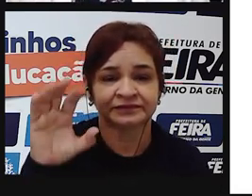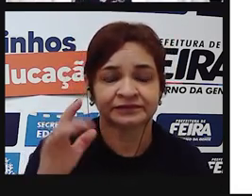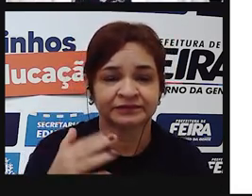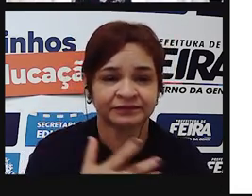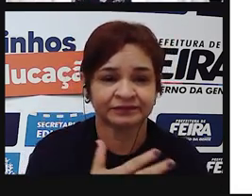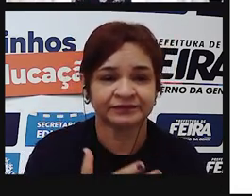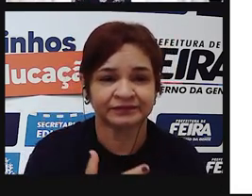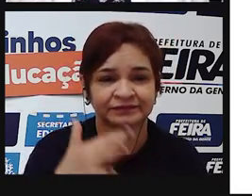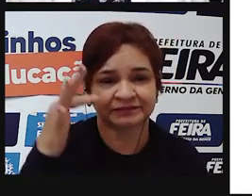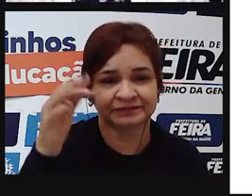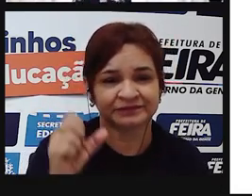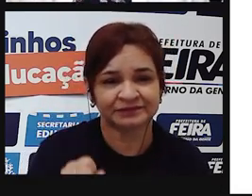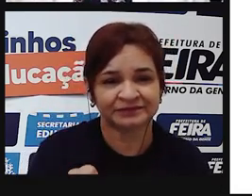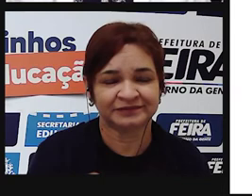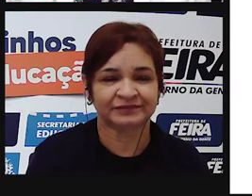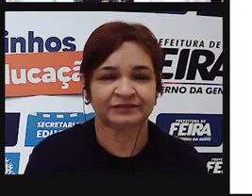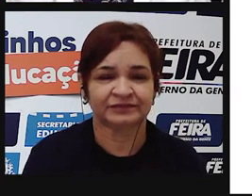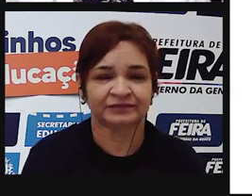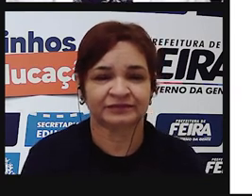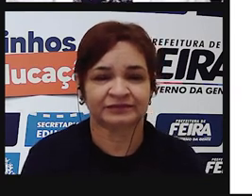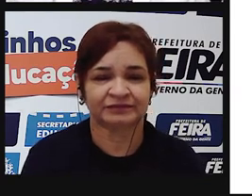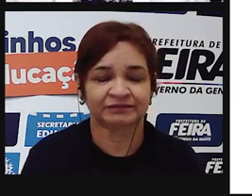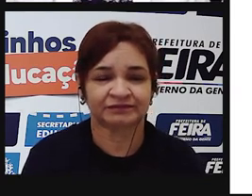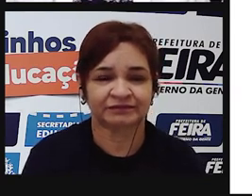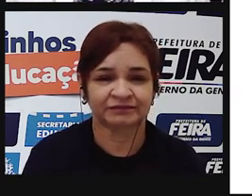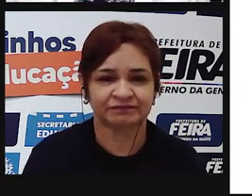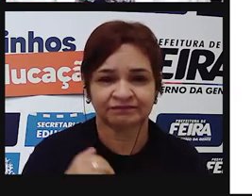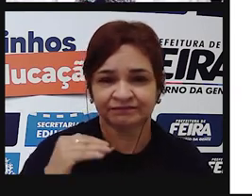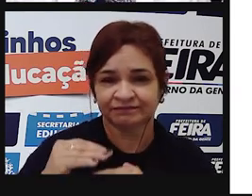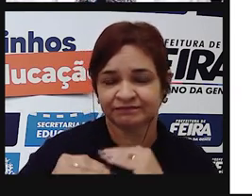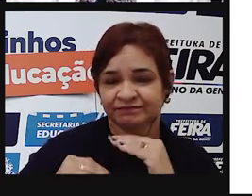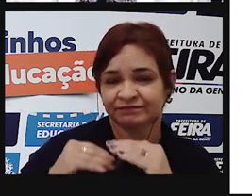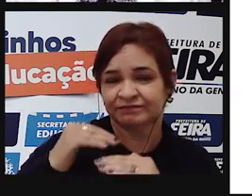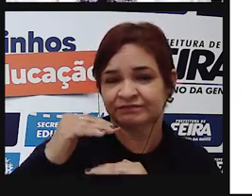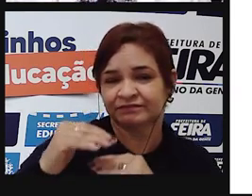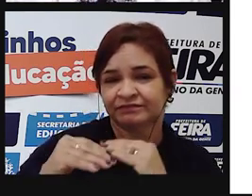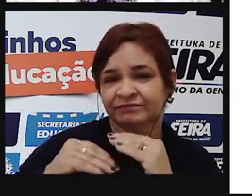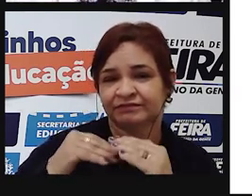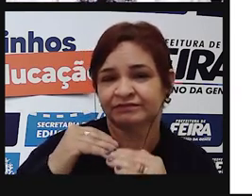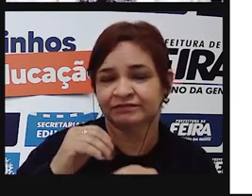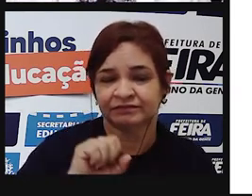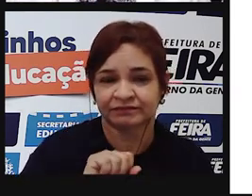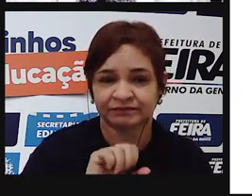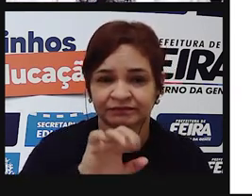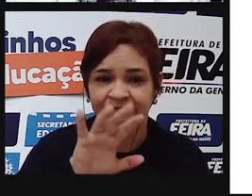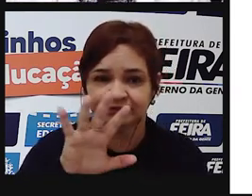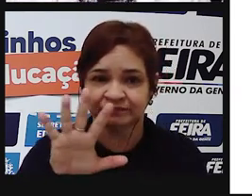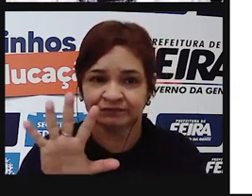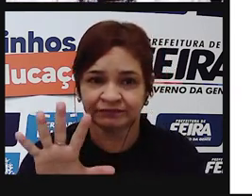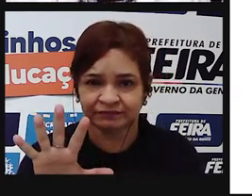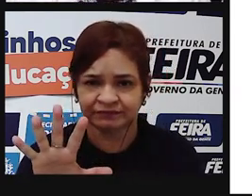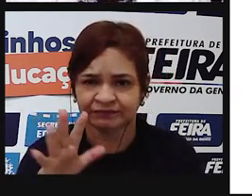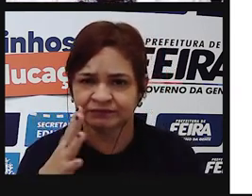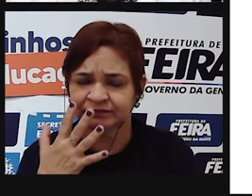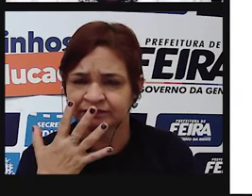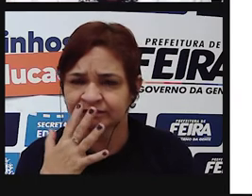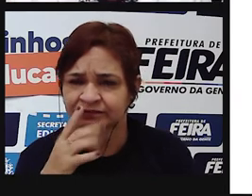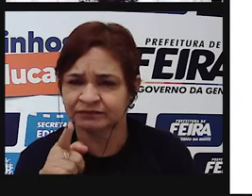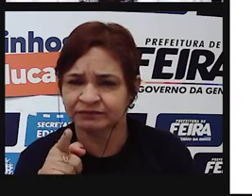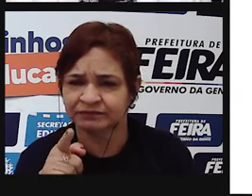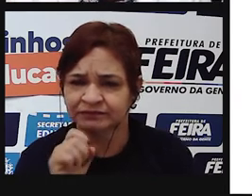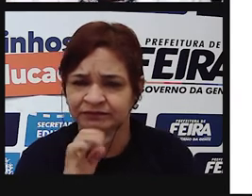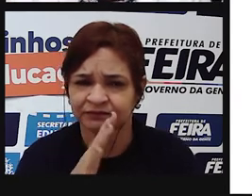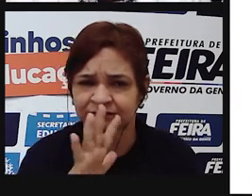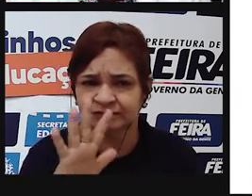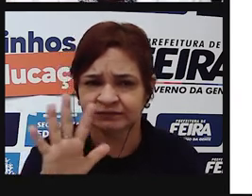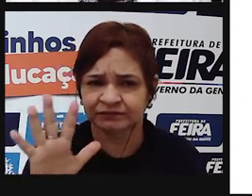cidade de Feira. E aí, ó, na medida que as cores vão se ampliando no nosso mapa da cidade de